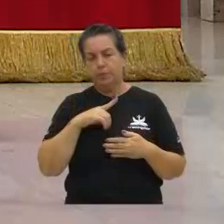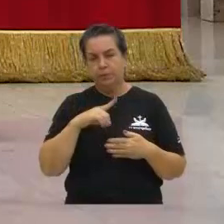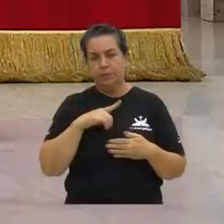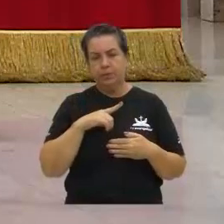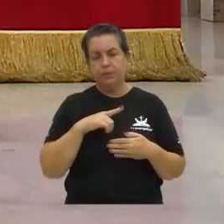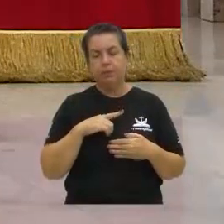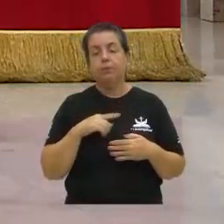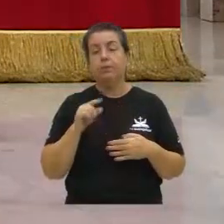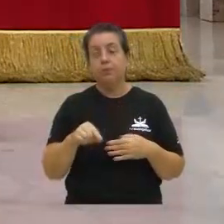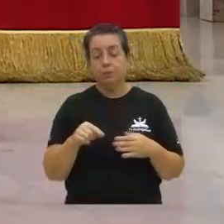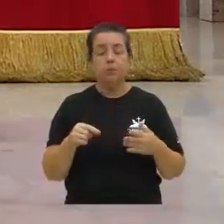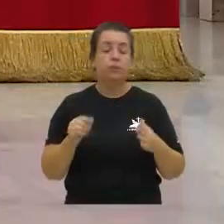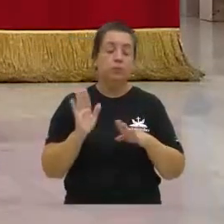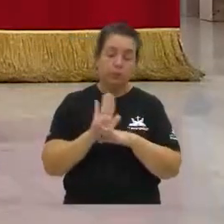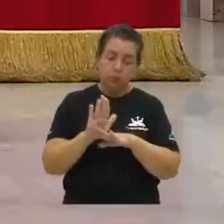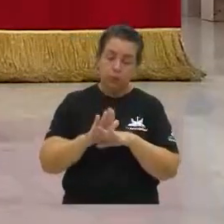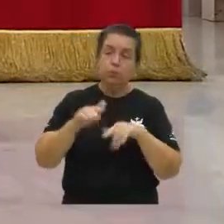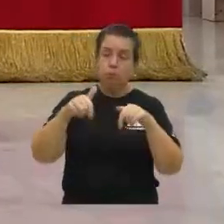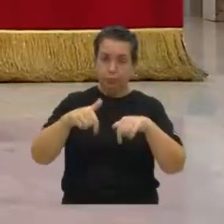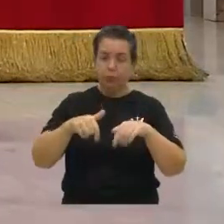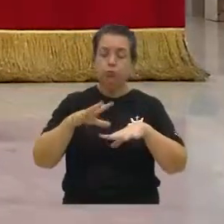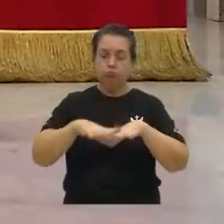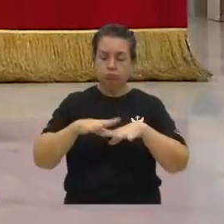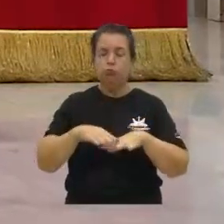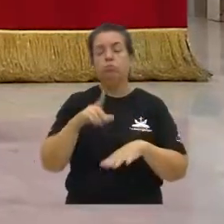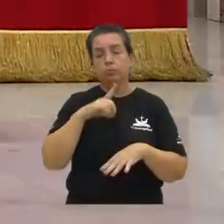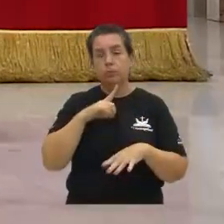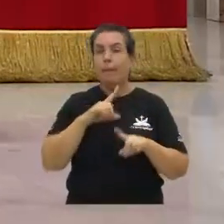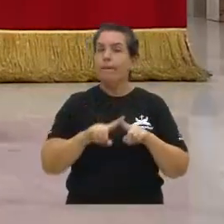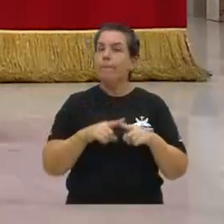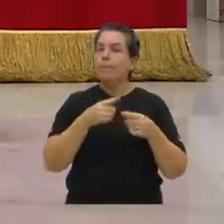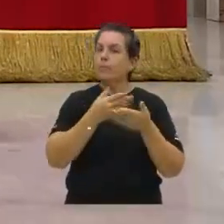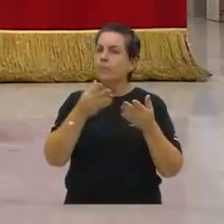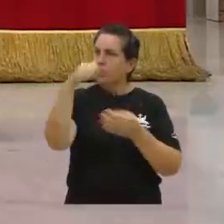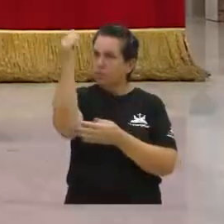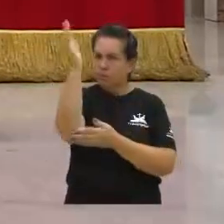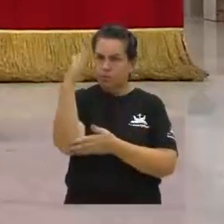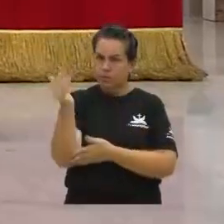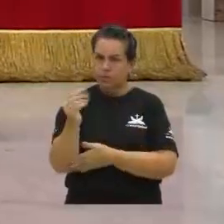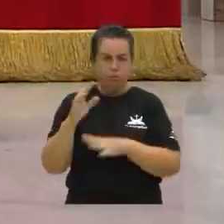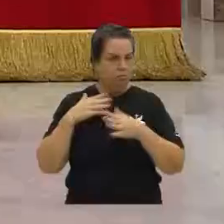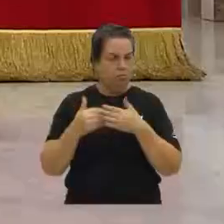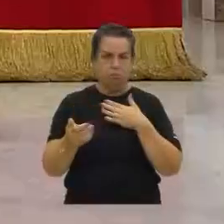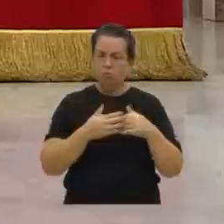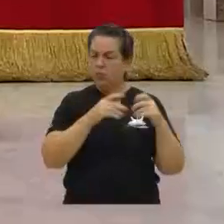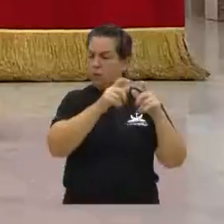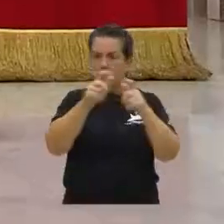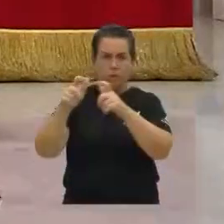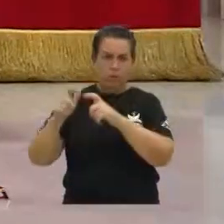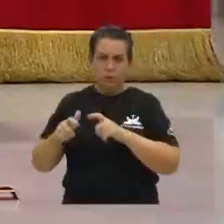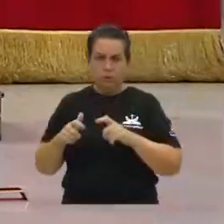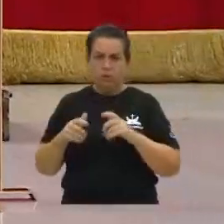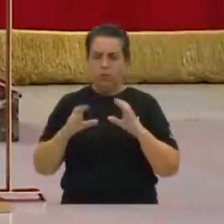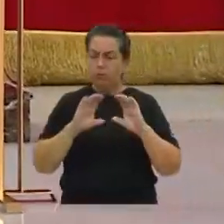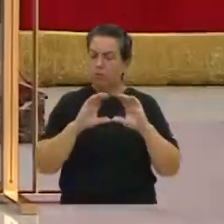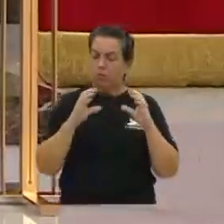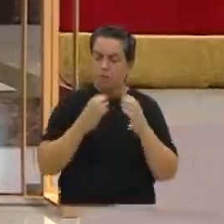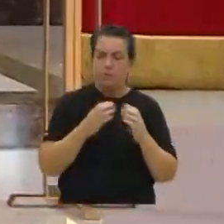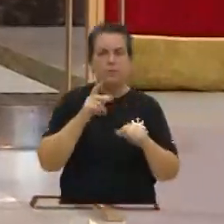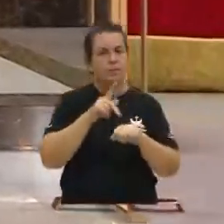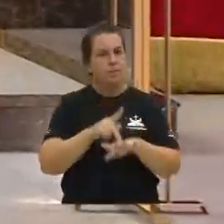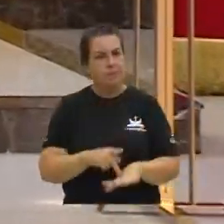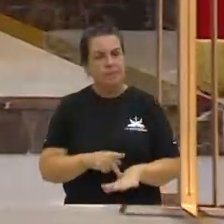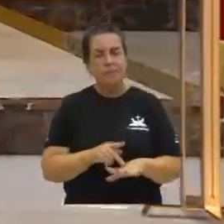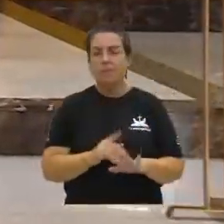temos padres que se dispõem, mas eu estou falando para o Brasil, para todas as comunidades e